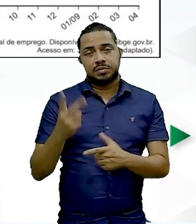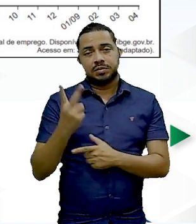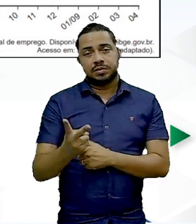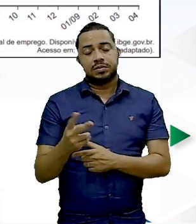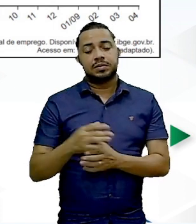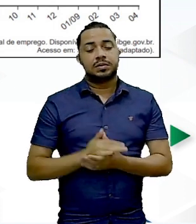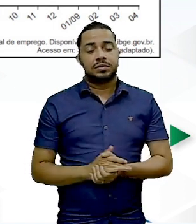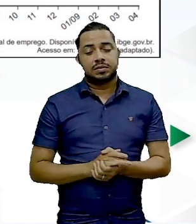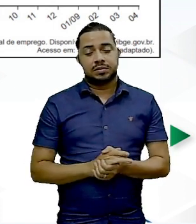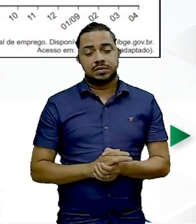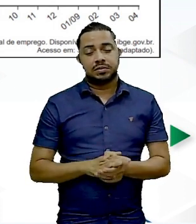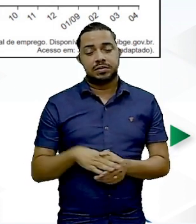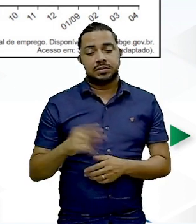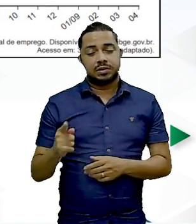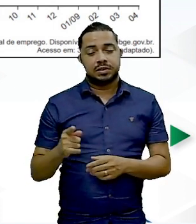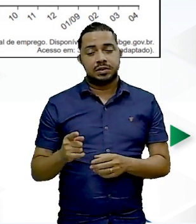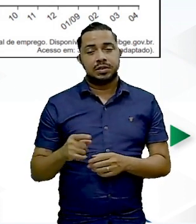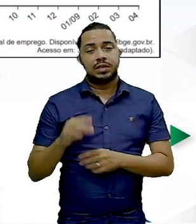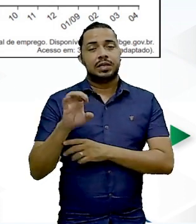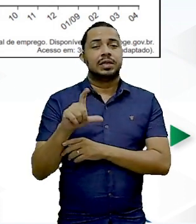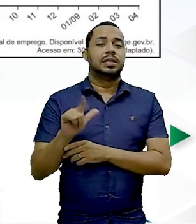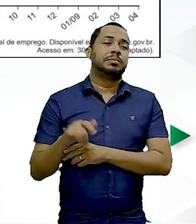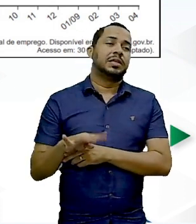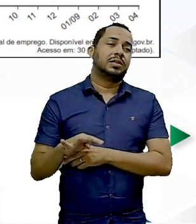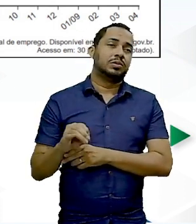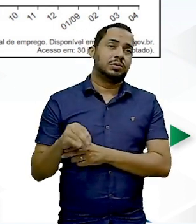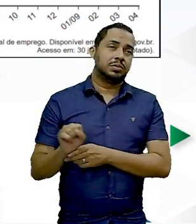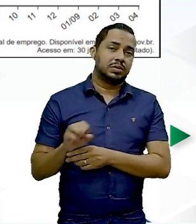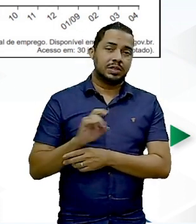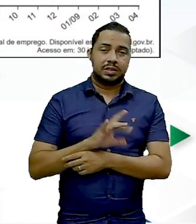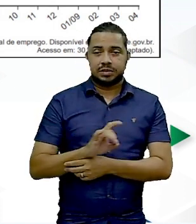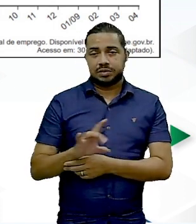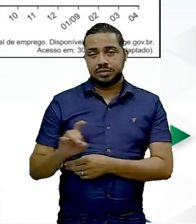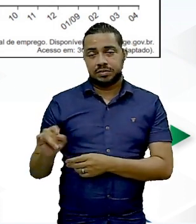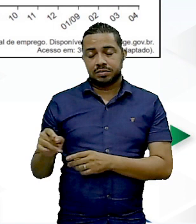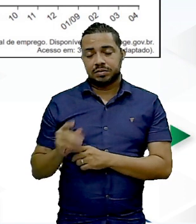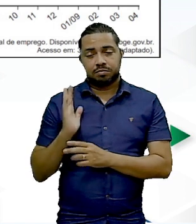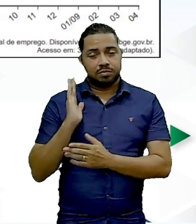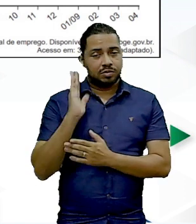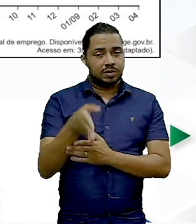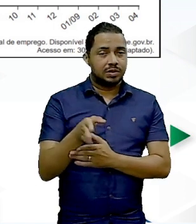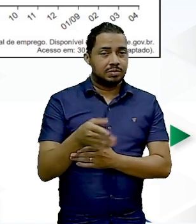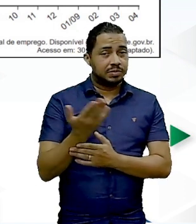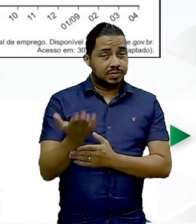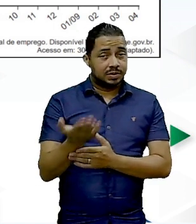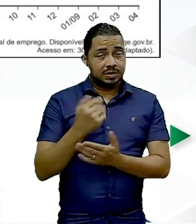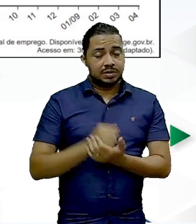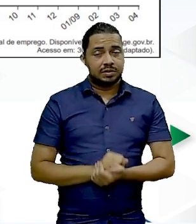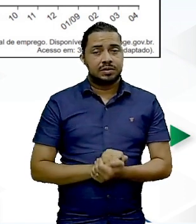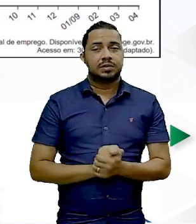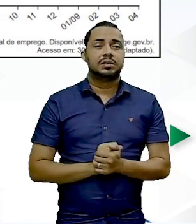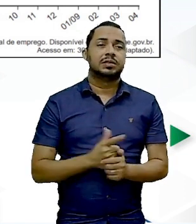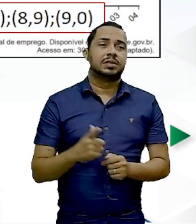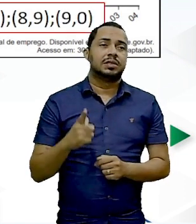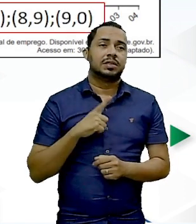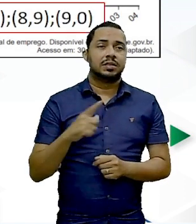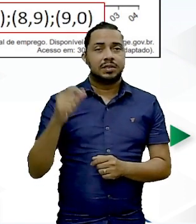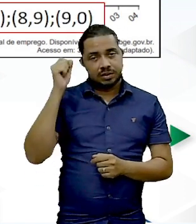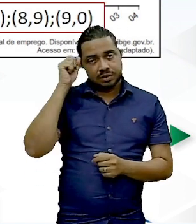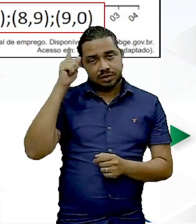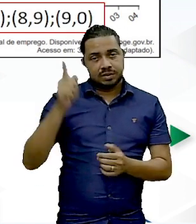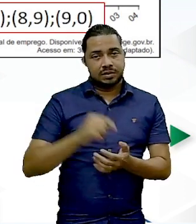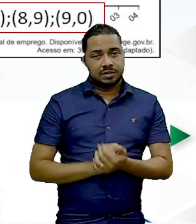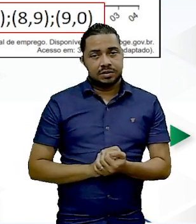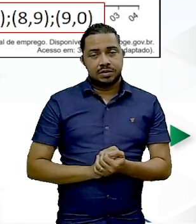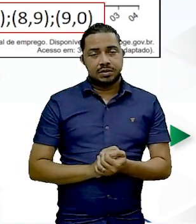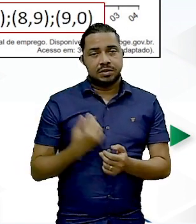centrais, tá vendo? Esses são os elementos, beleza? Cada um deles apontando para vocês e vocês terão uma ideia da noção,